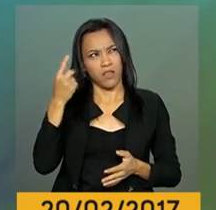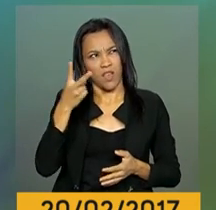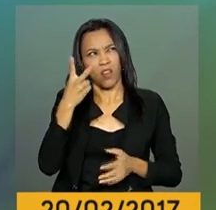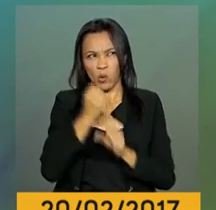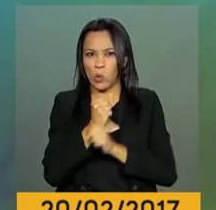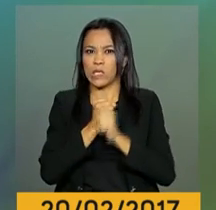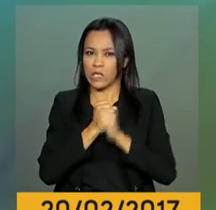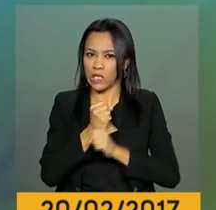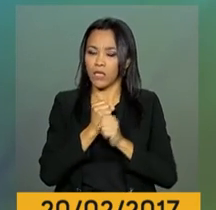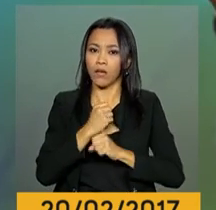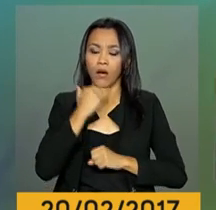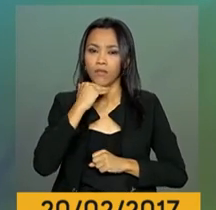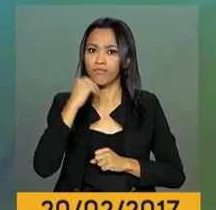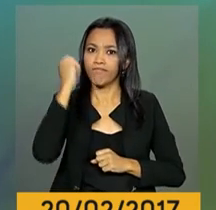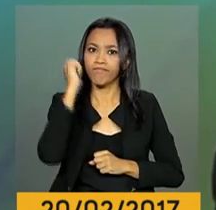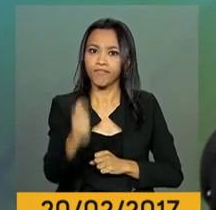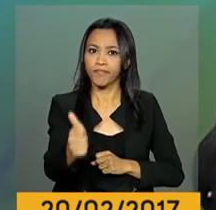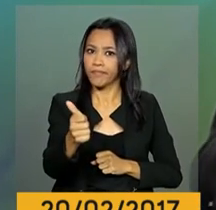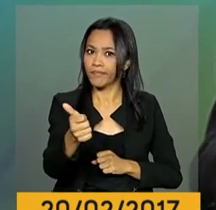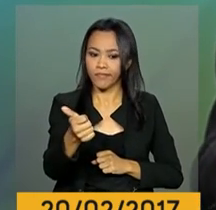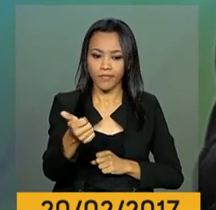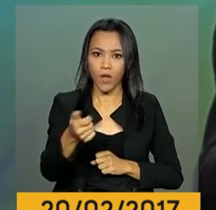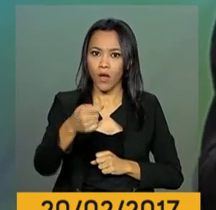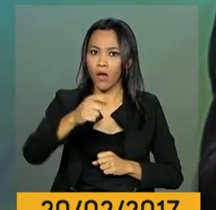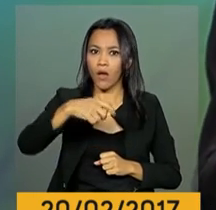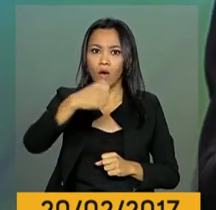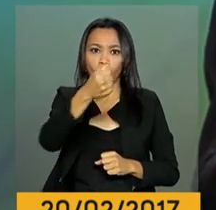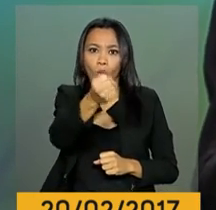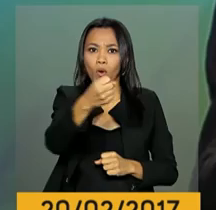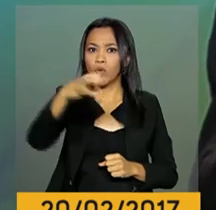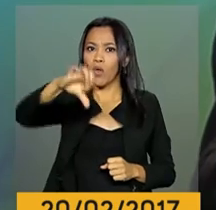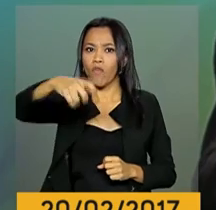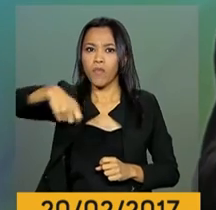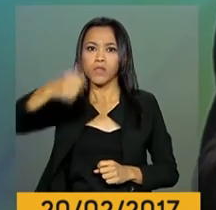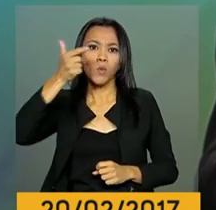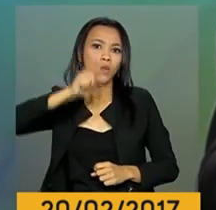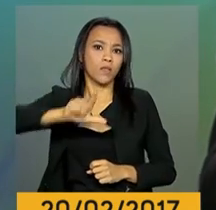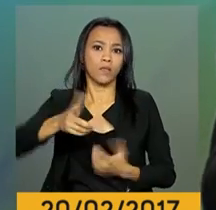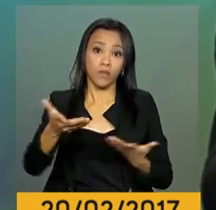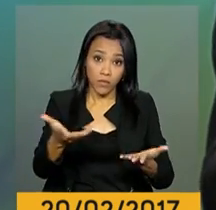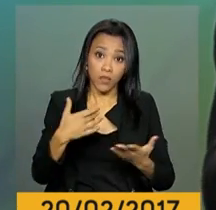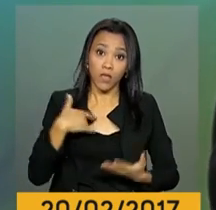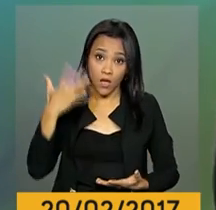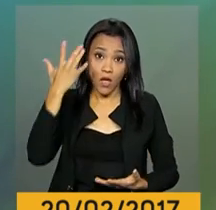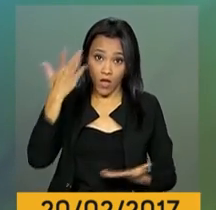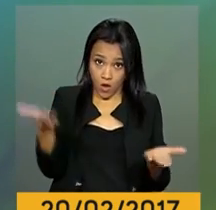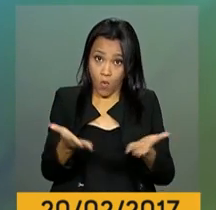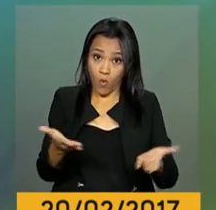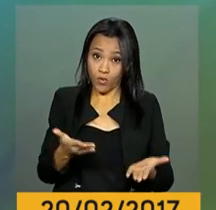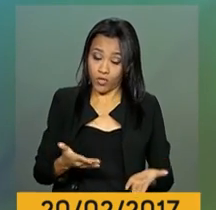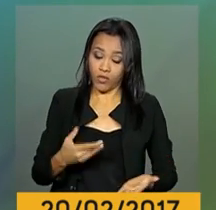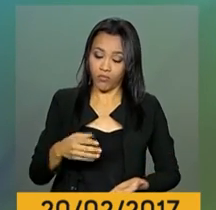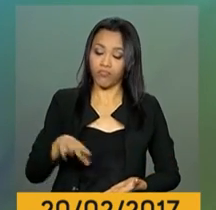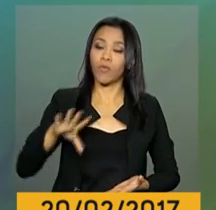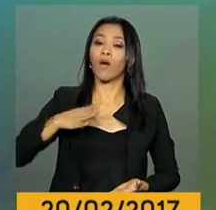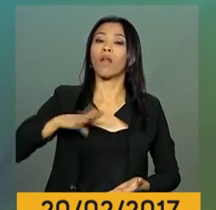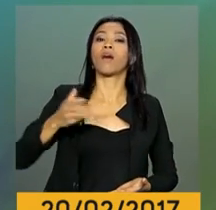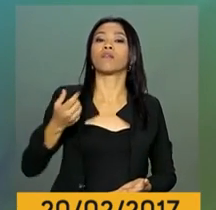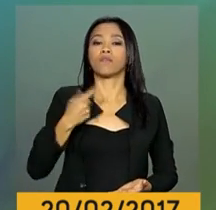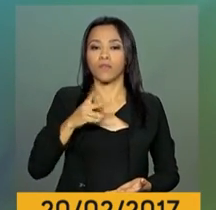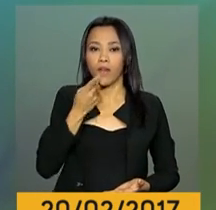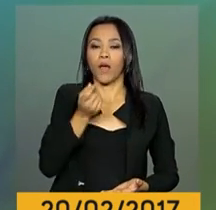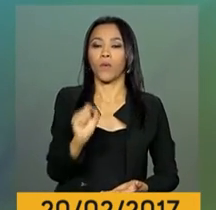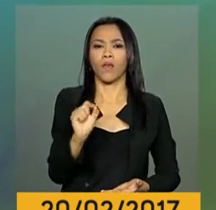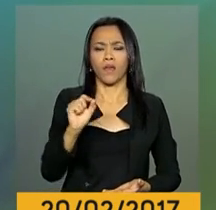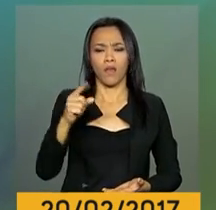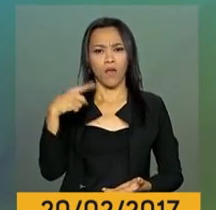para fazer, mas acabamos implementando em praticamente 8, 9 meses, pelo menos o encaminhamento, eu hoje me atrevo a dizer, olha aqui, o passo seguinte que nós